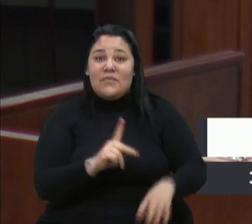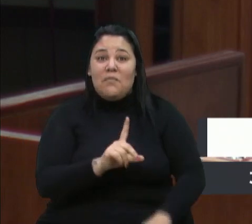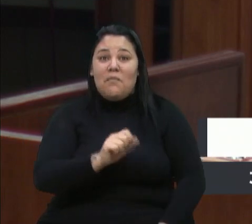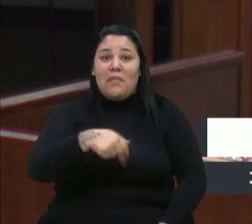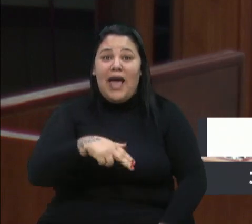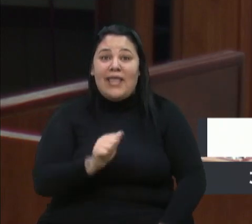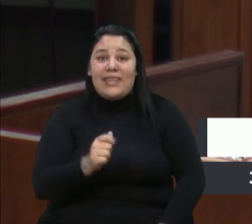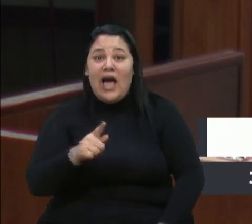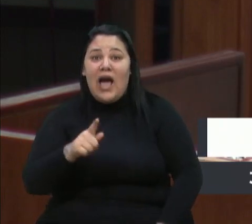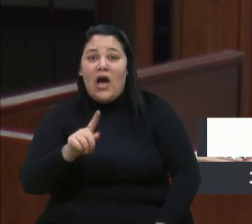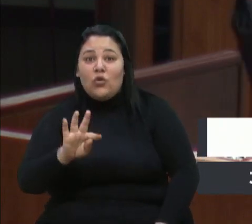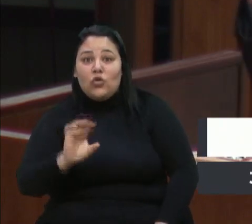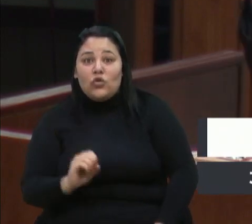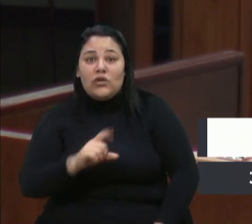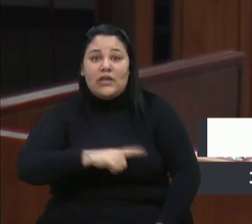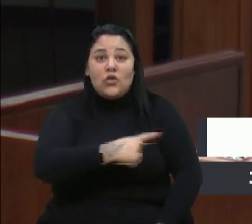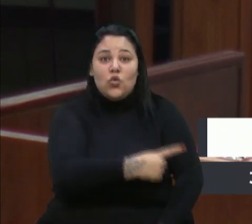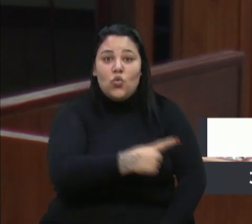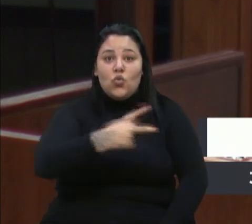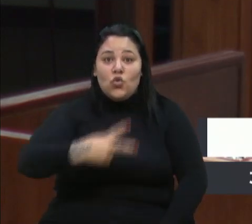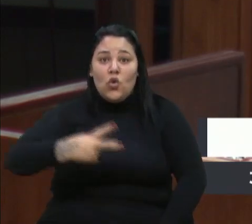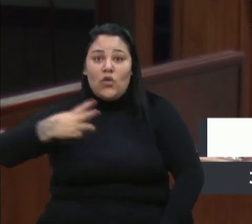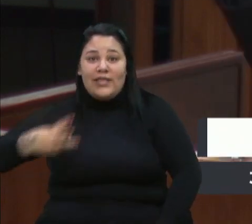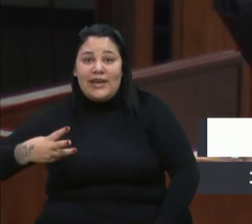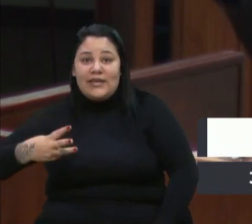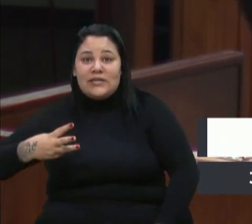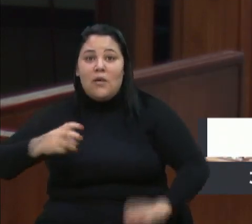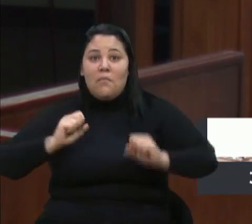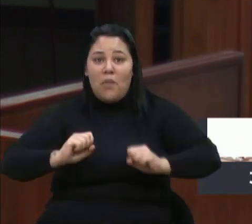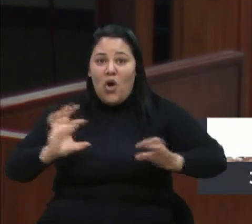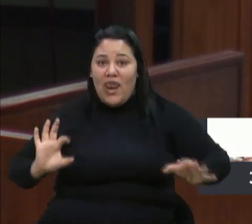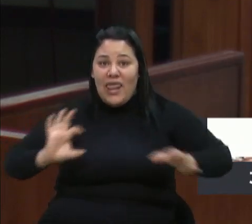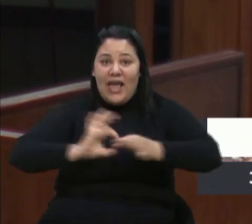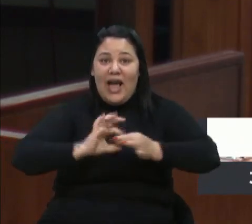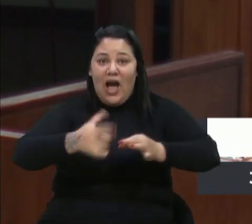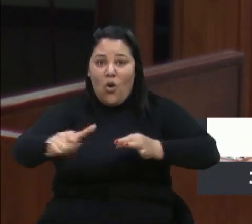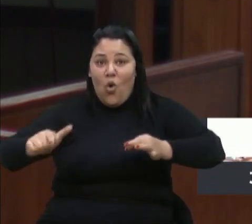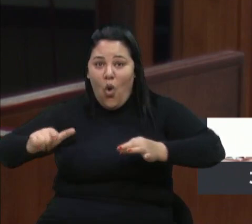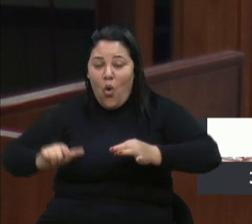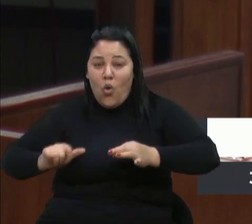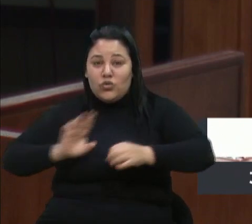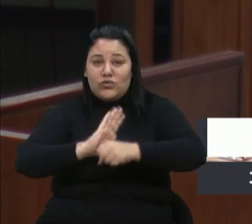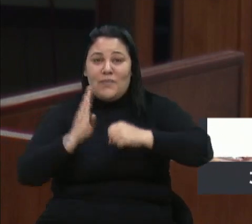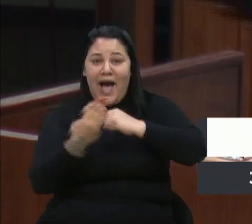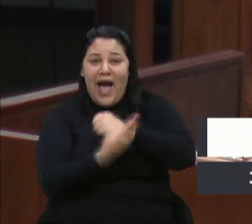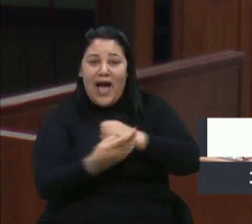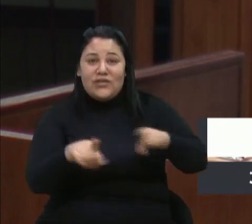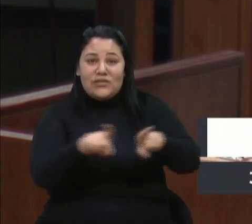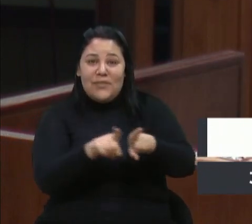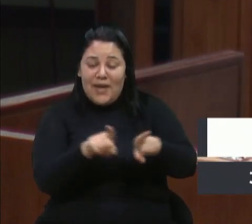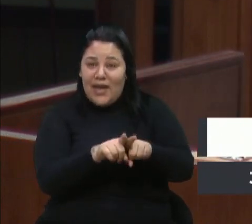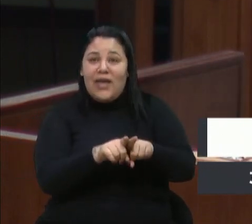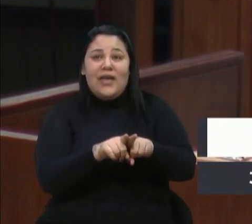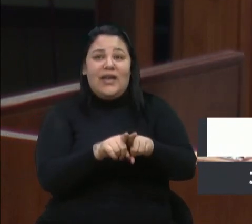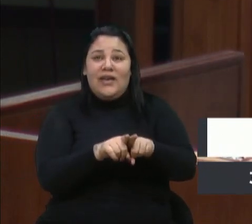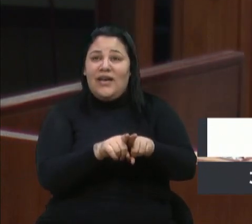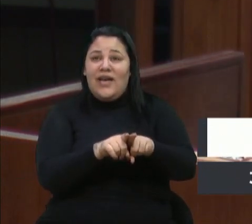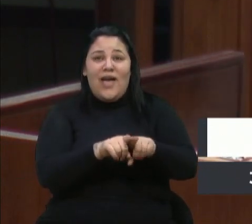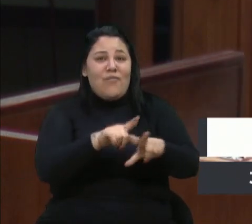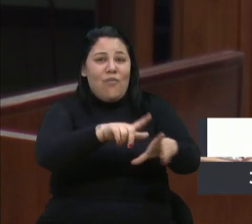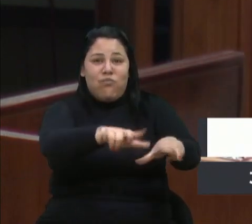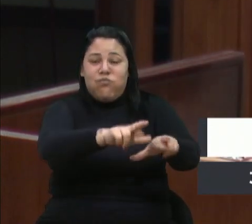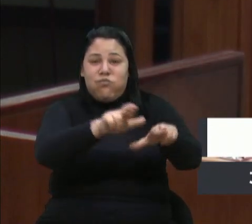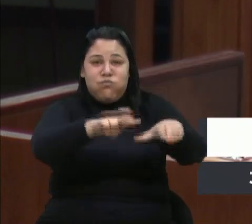Planalto 1, Planalto 2, Planalto Frente, pode ligar o São Vítor, pode ligar o Pai Querer, pode ligar ao Vitória, é uma região muito